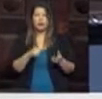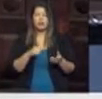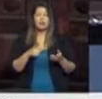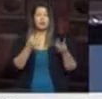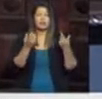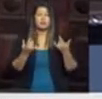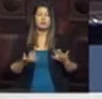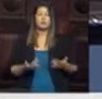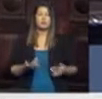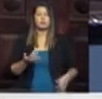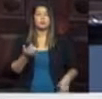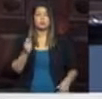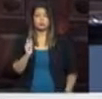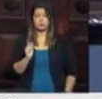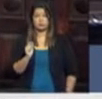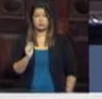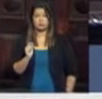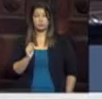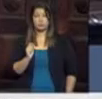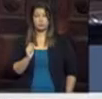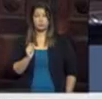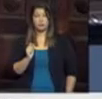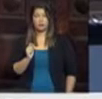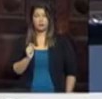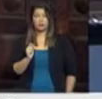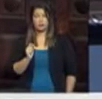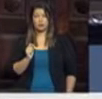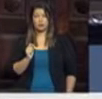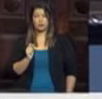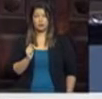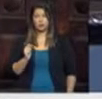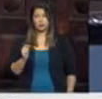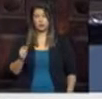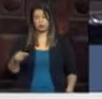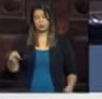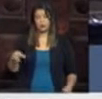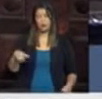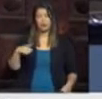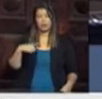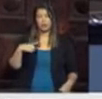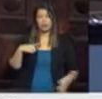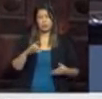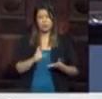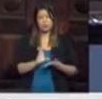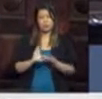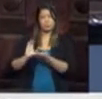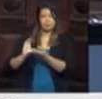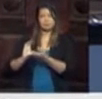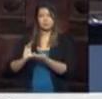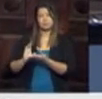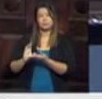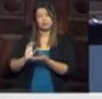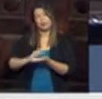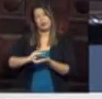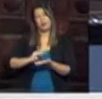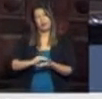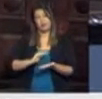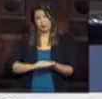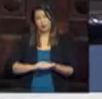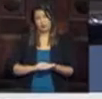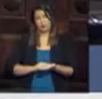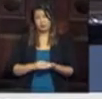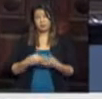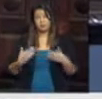informou e a Fazenda engoliu. O incentivo recebido não passava de 200 mil reais. Então, você vê